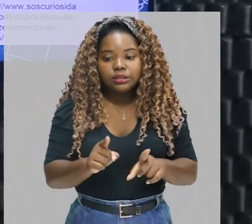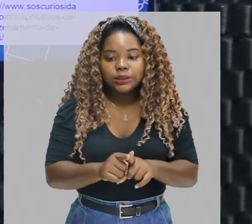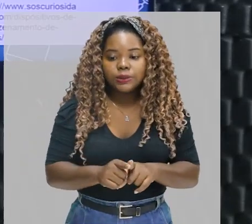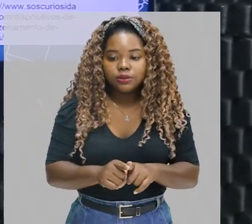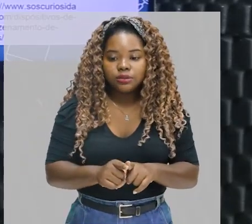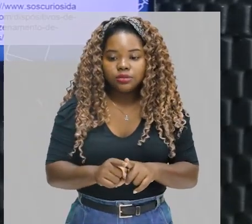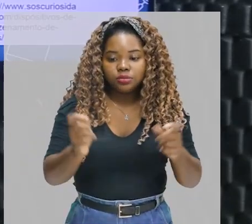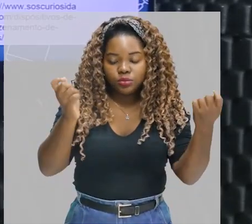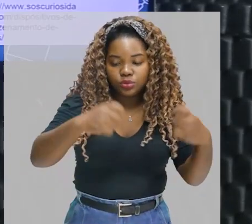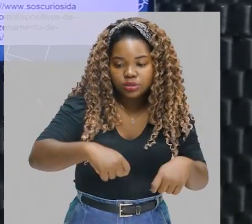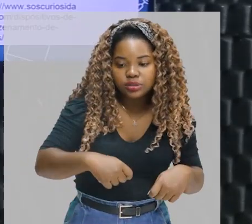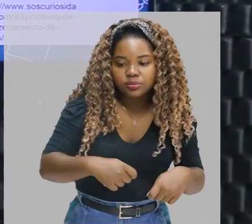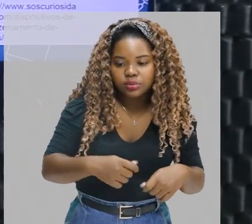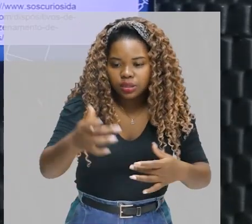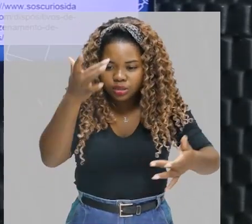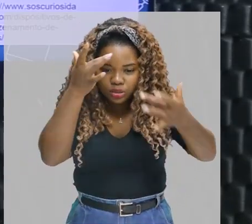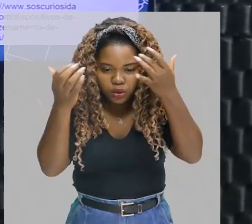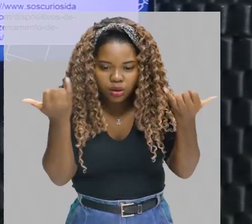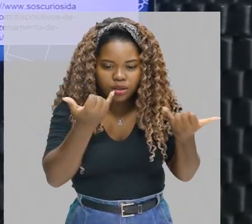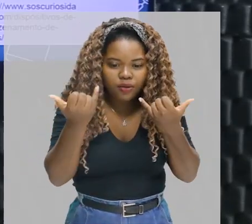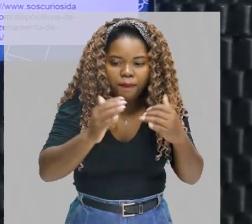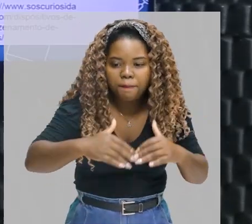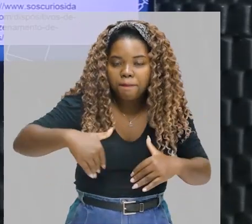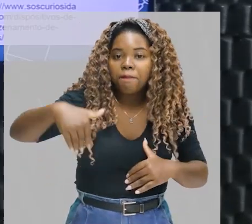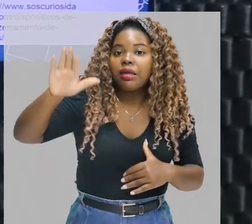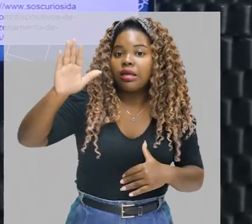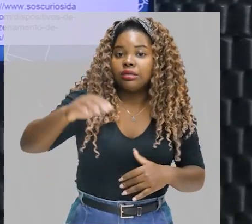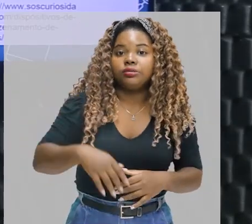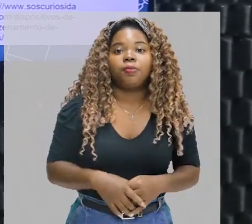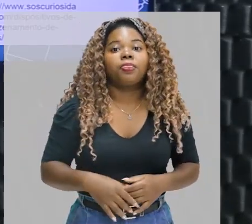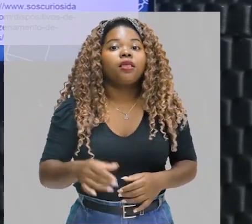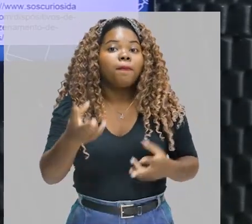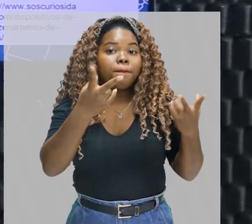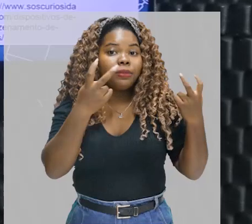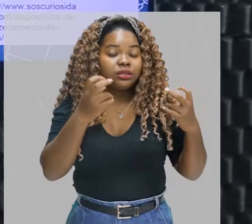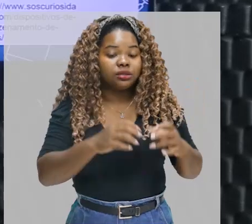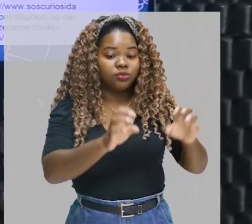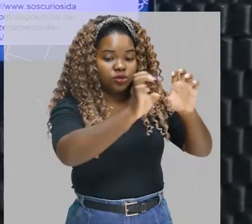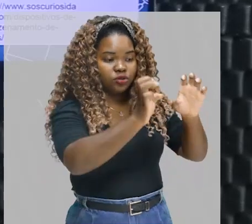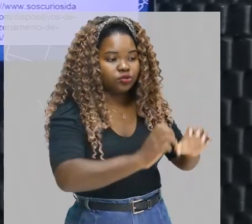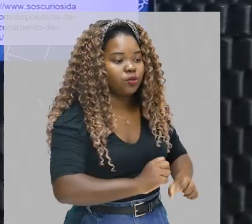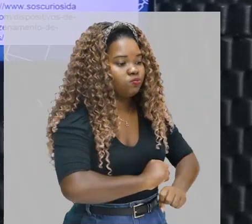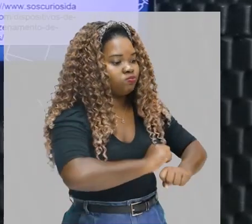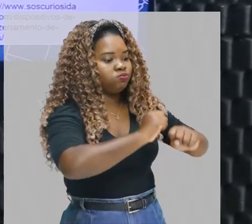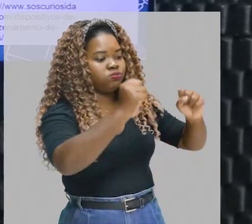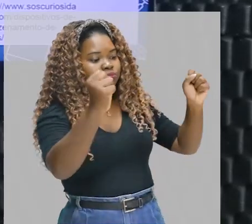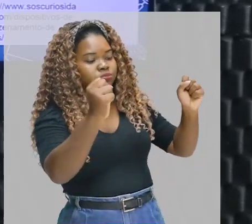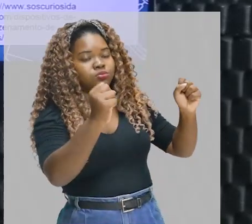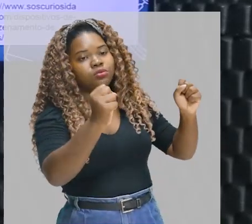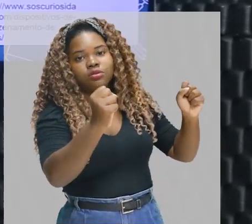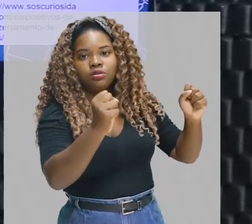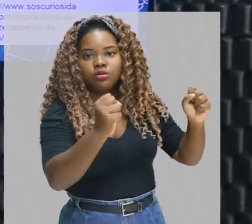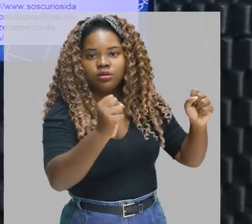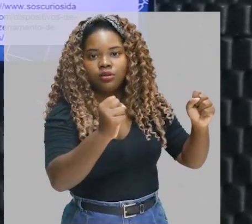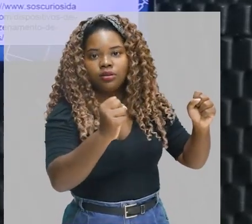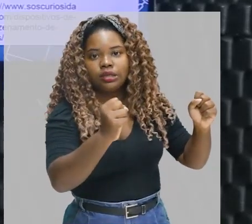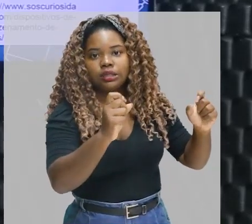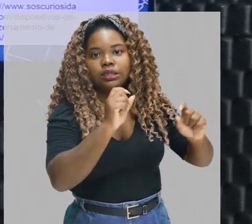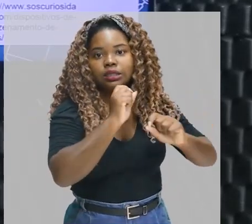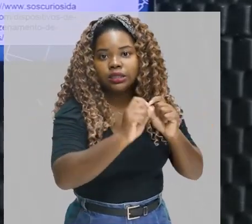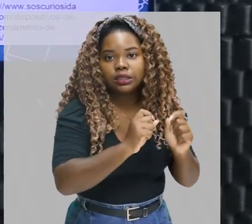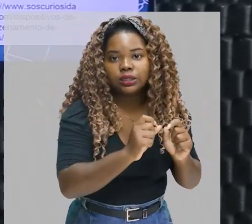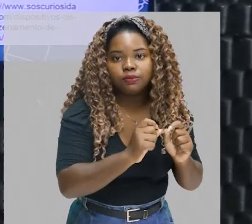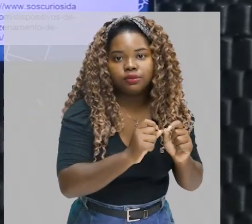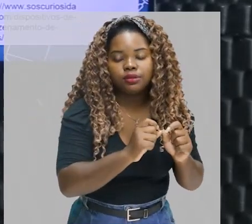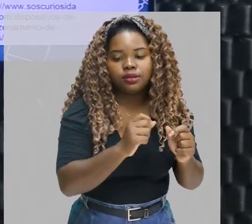maior, certo? Olha só, nós temos estruturas bem grandes, com um poder de armazenamento bem pequeno, e agora nós temos uma